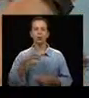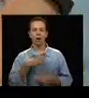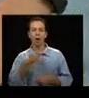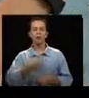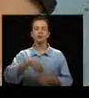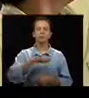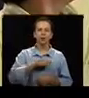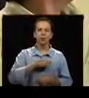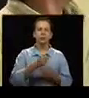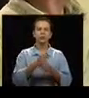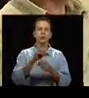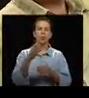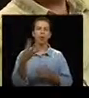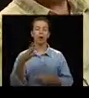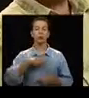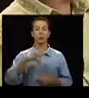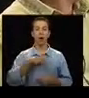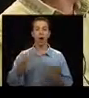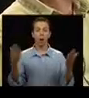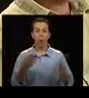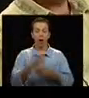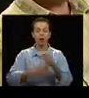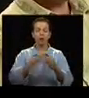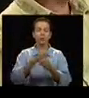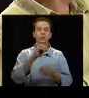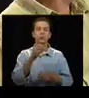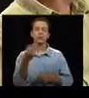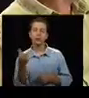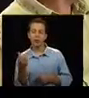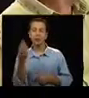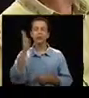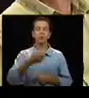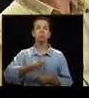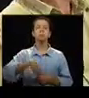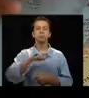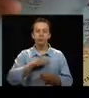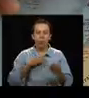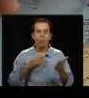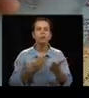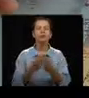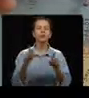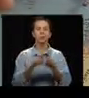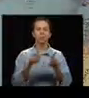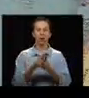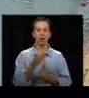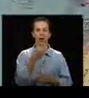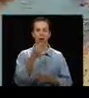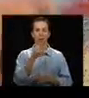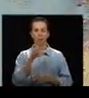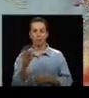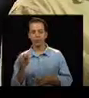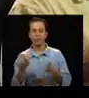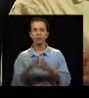Portugal ocorreu o Fórum Paulo Freire em 2004, este ano agora, 2006, né, na Espanha.